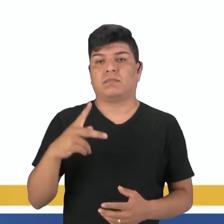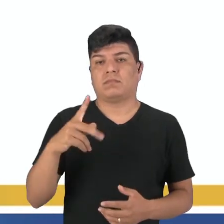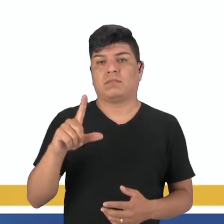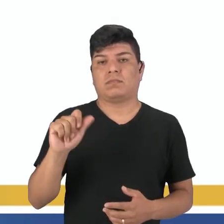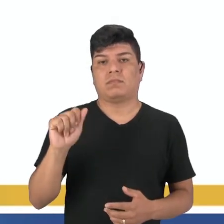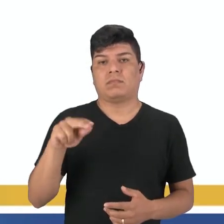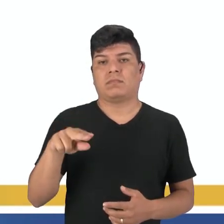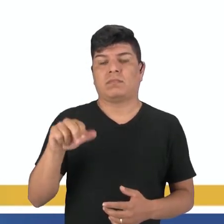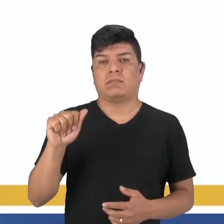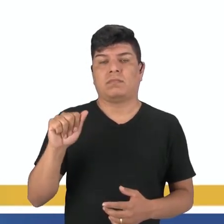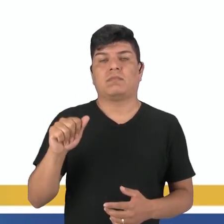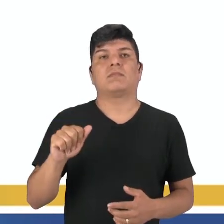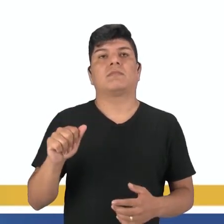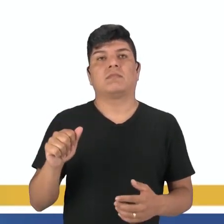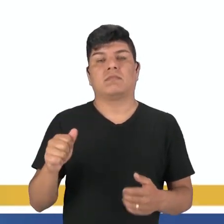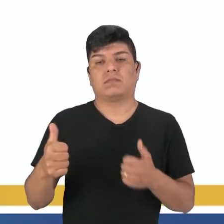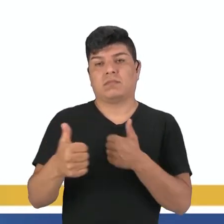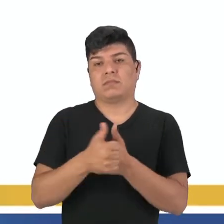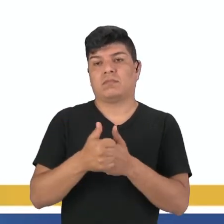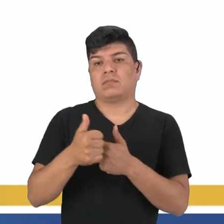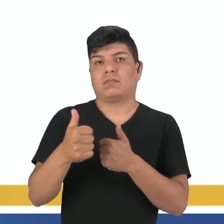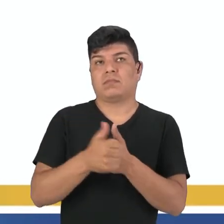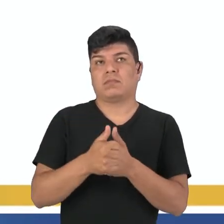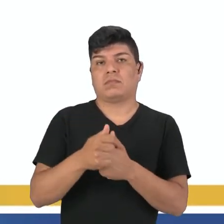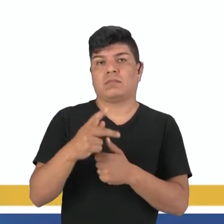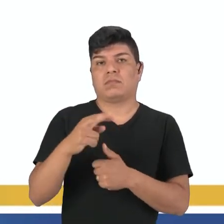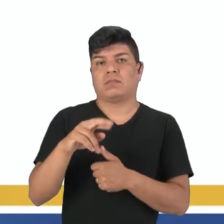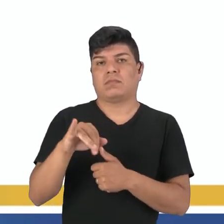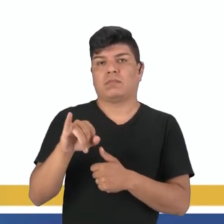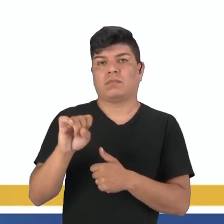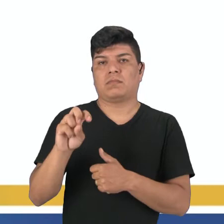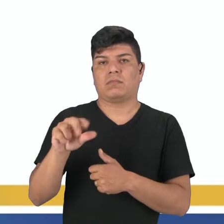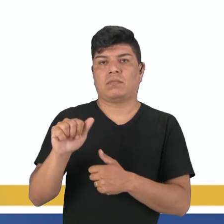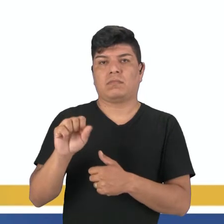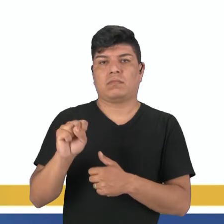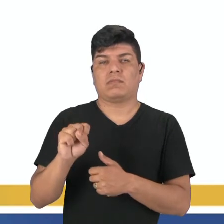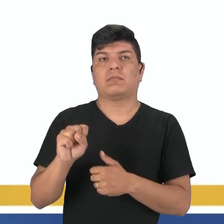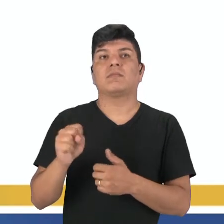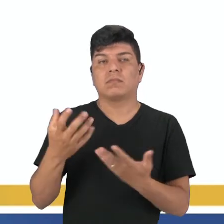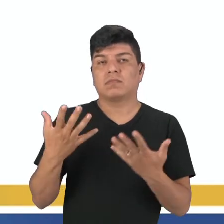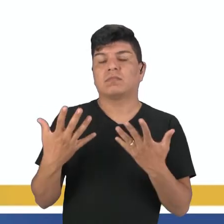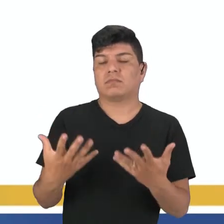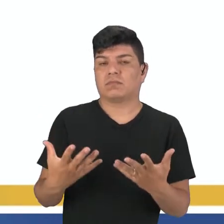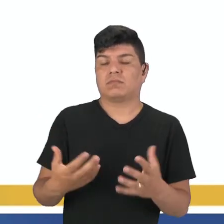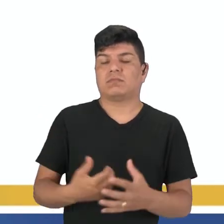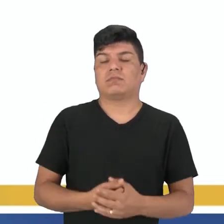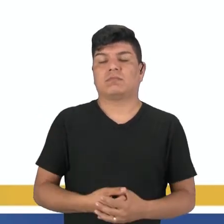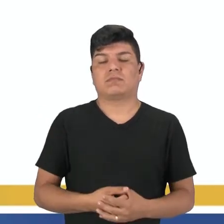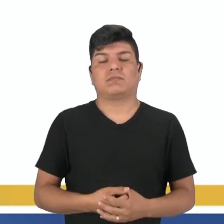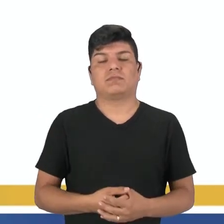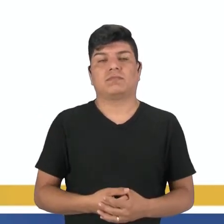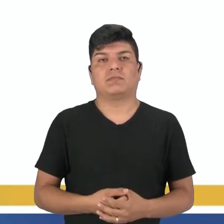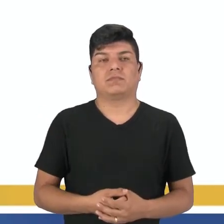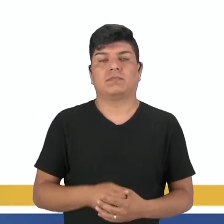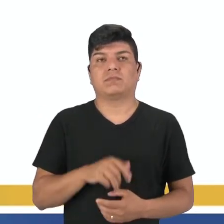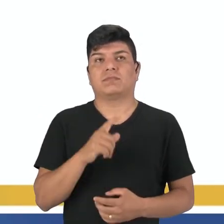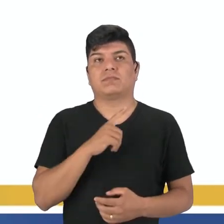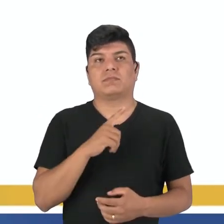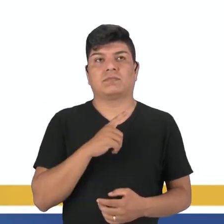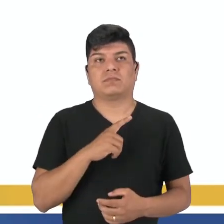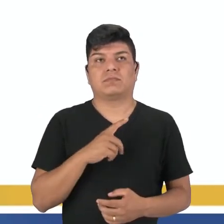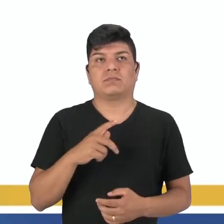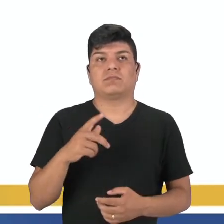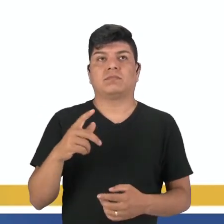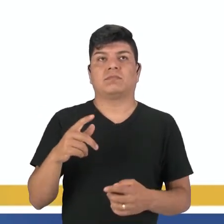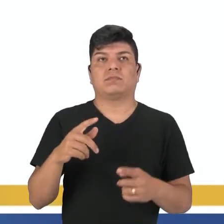planificação, né? Do lado aí do prisma. Essa daí é a planificação, uma das formas de planificar. Temos o